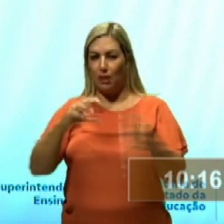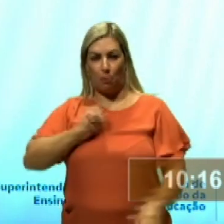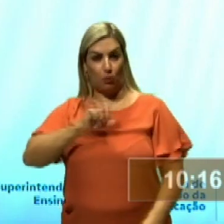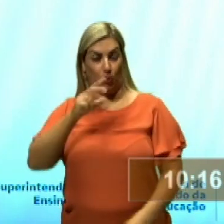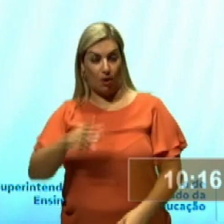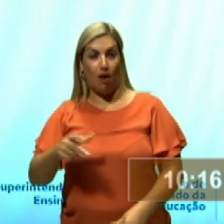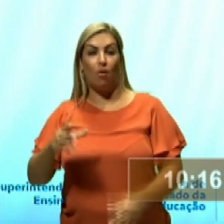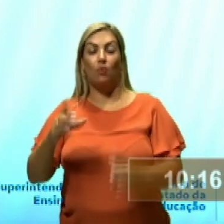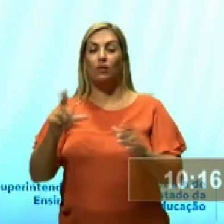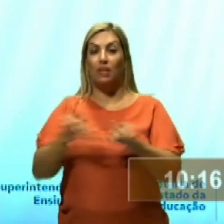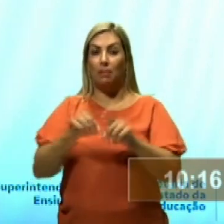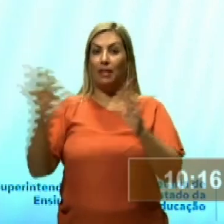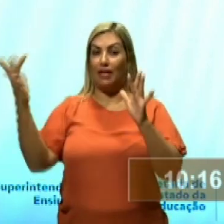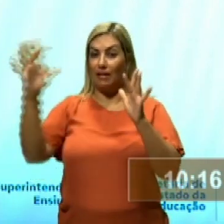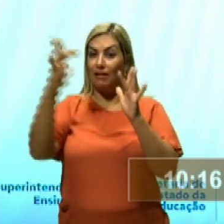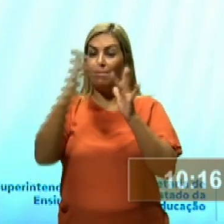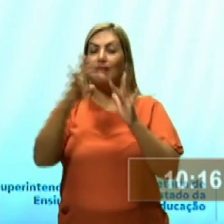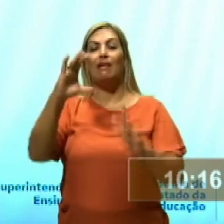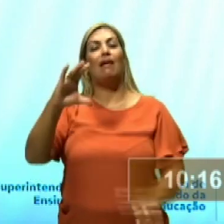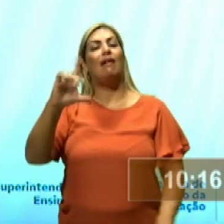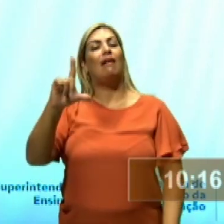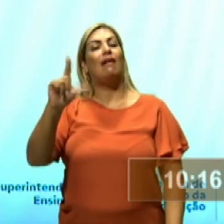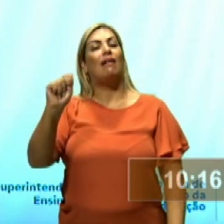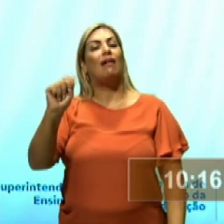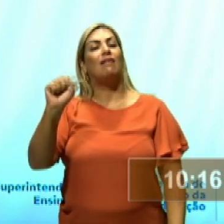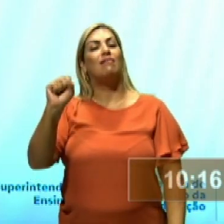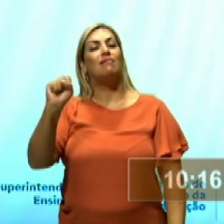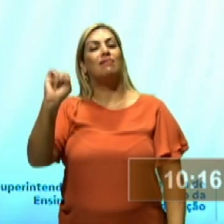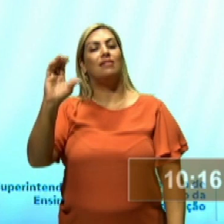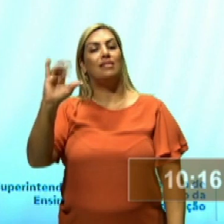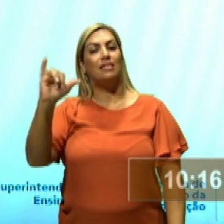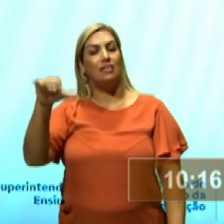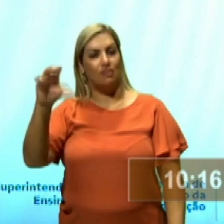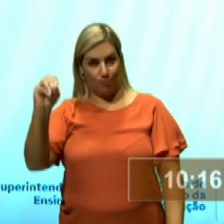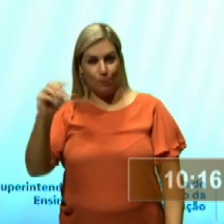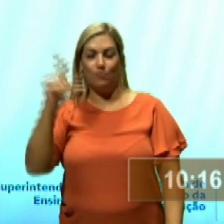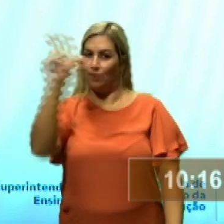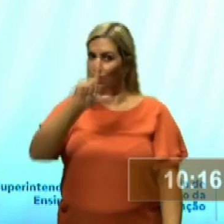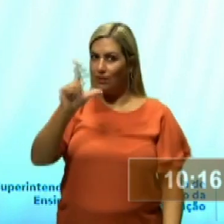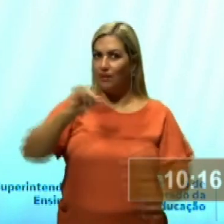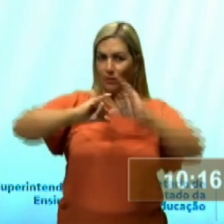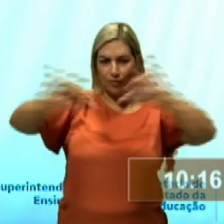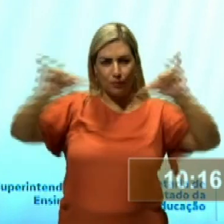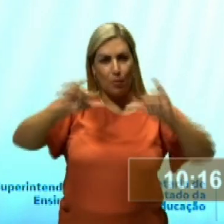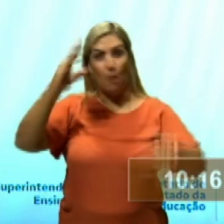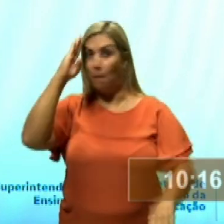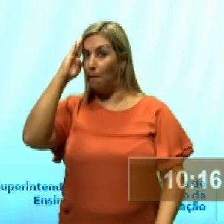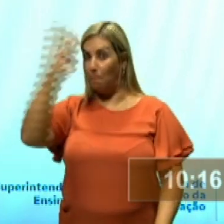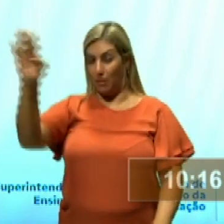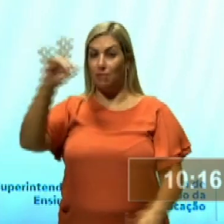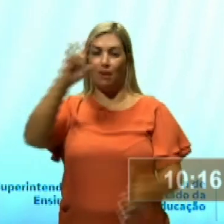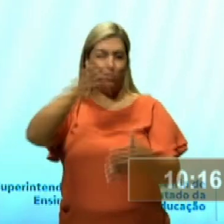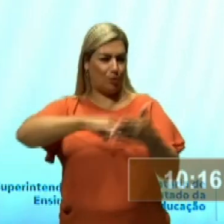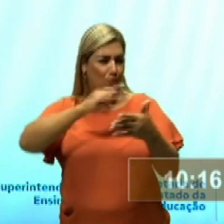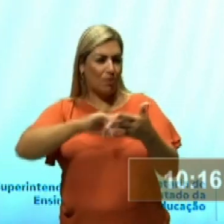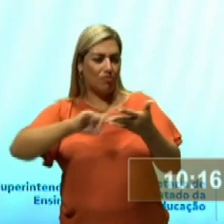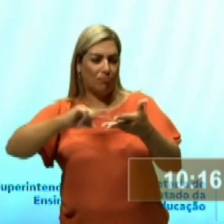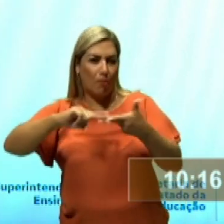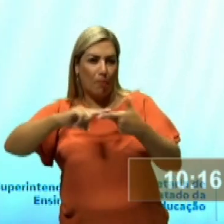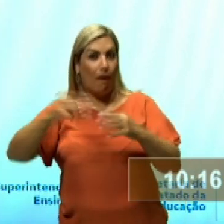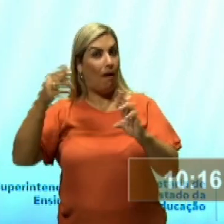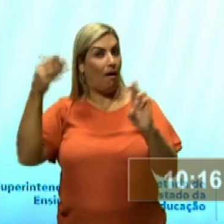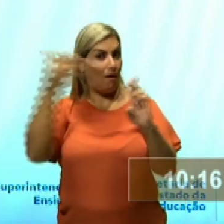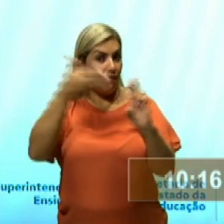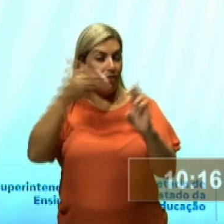classicismo e aí sim quinhentismo do brasil que é a nossa literatura informativa os seus principais documentos e